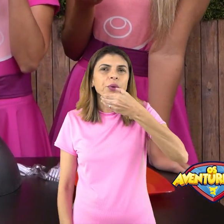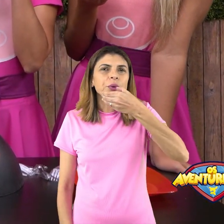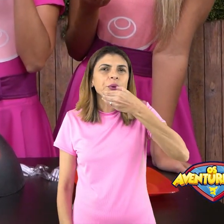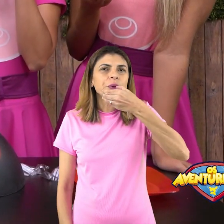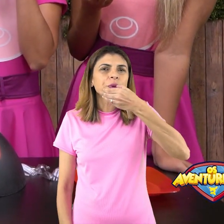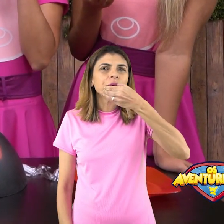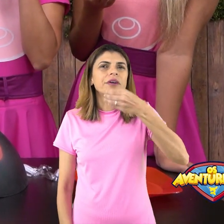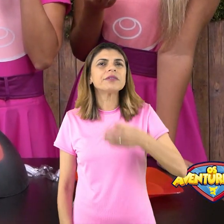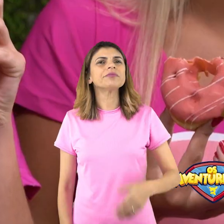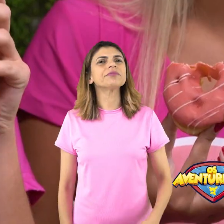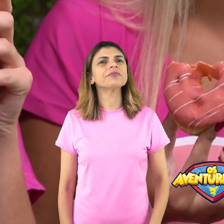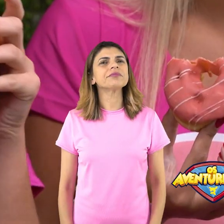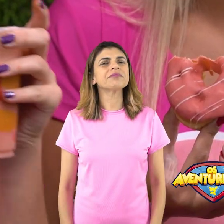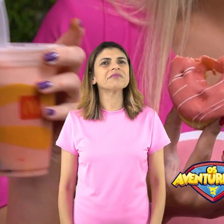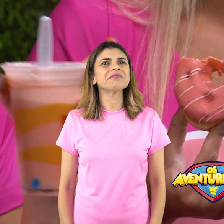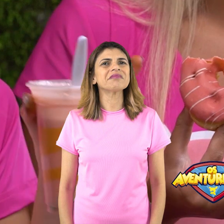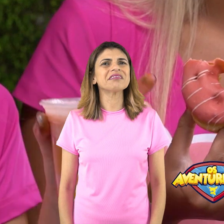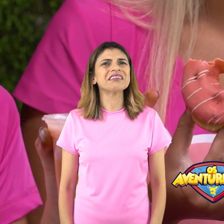isso aqui, gente.